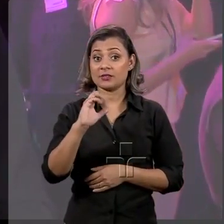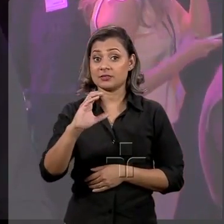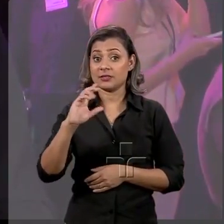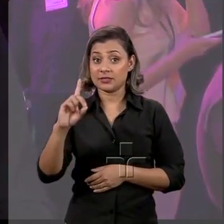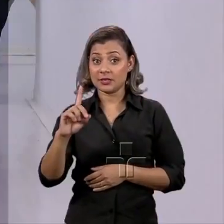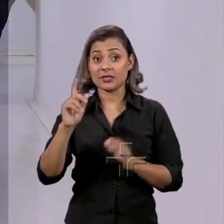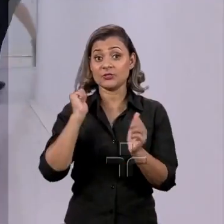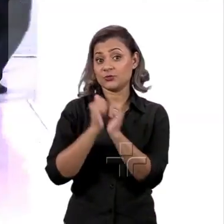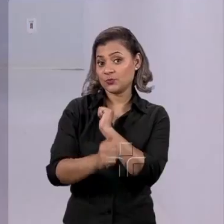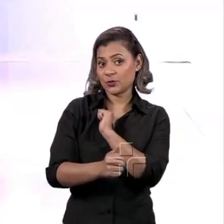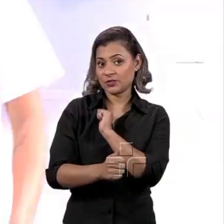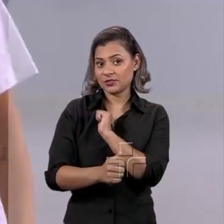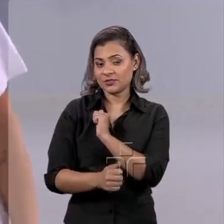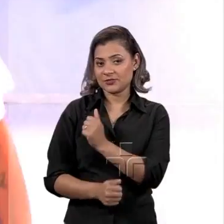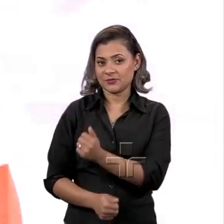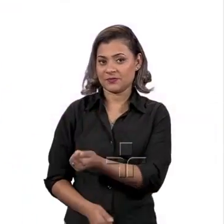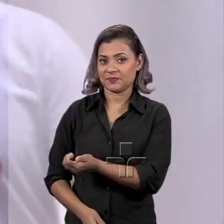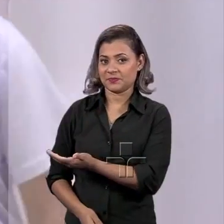Esporte.